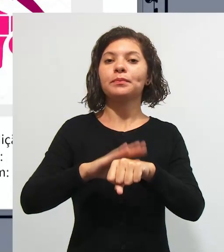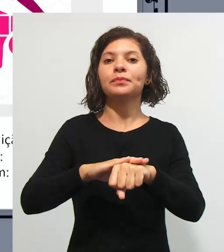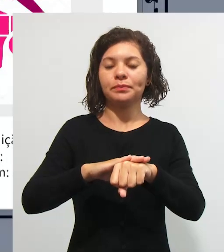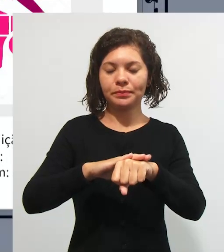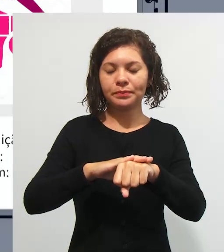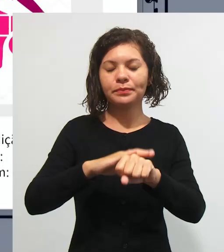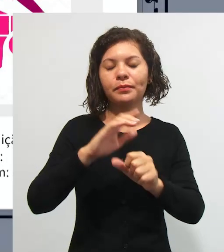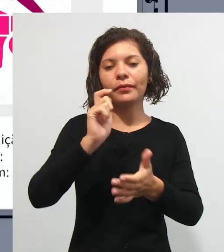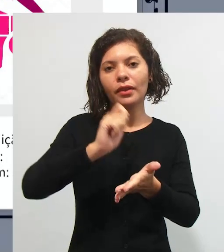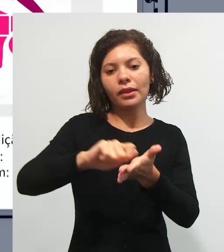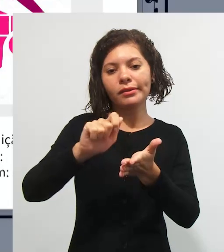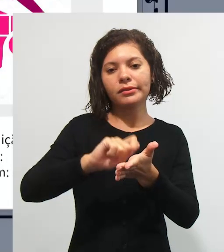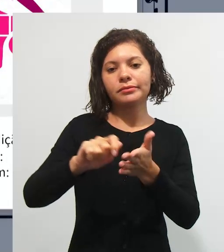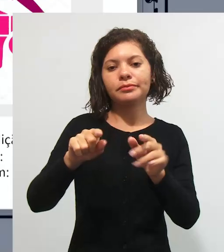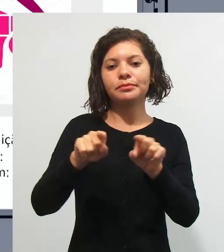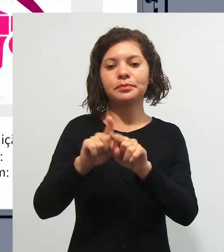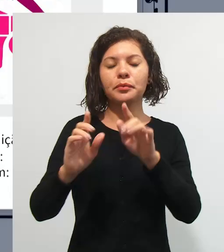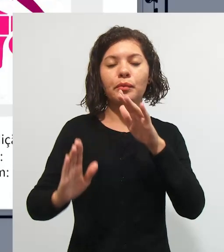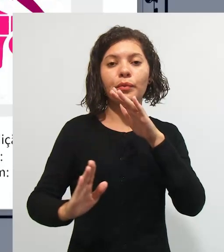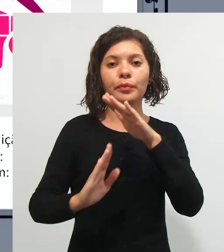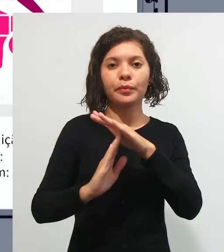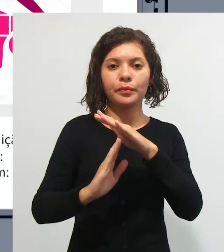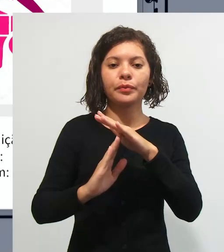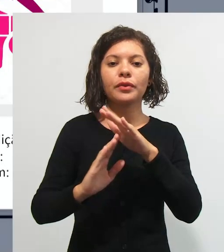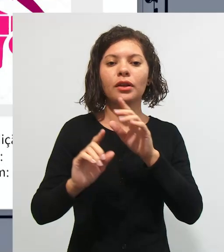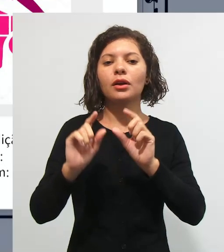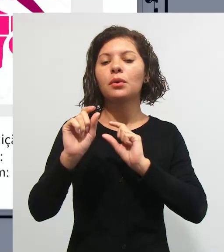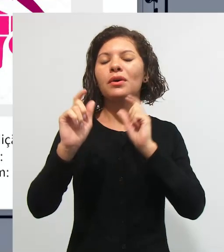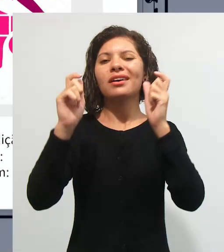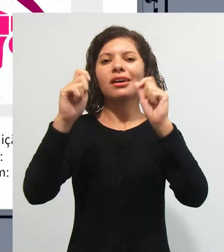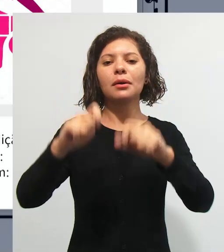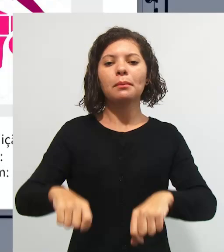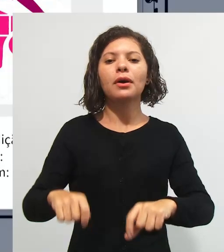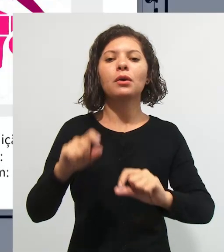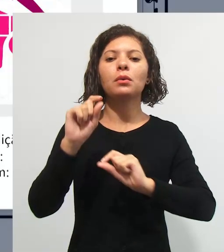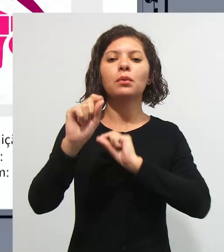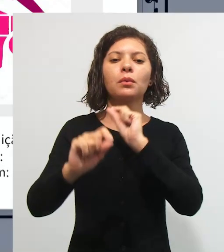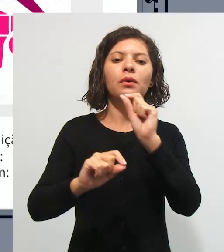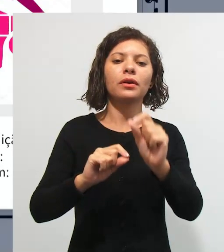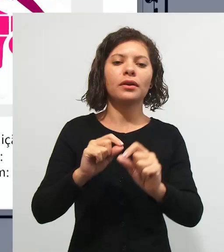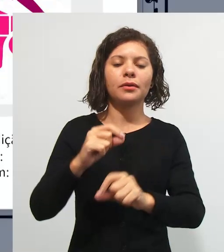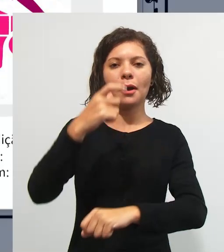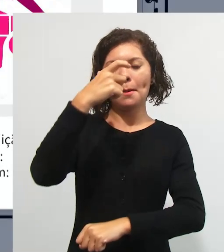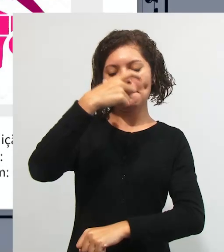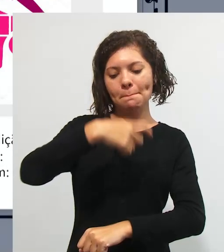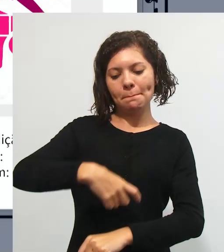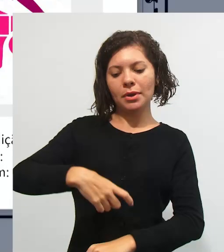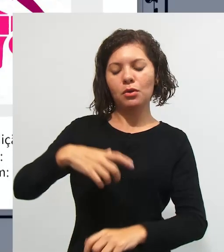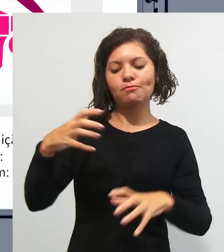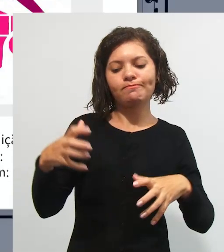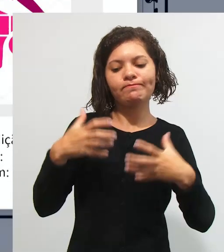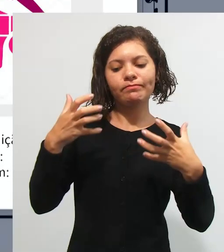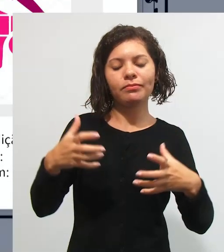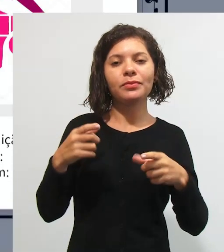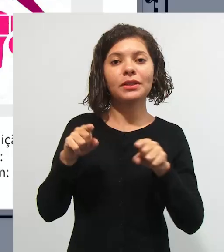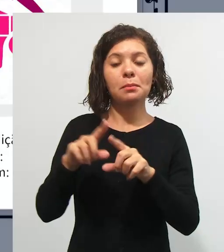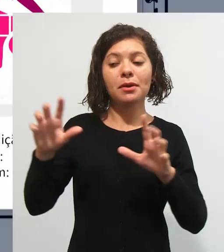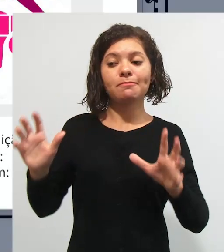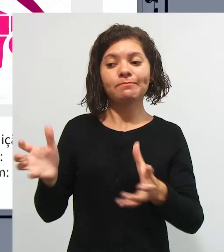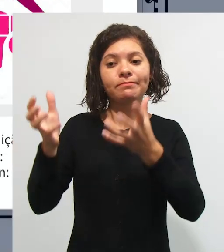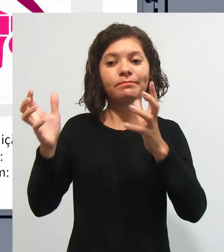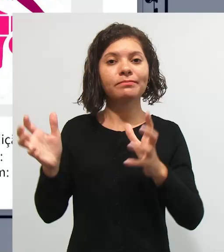seus limites. É a capacidade de influir no próprio destino e no dos outros. Fazer e